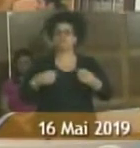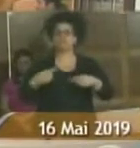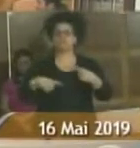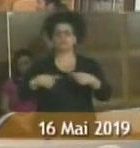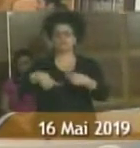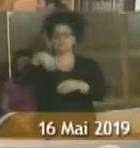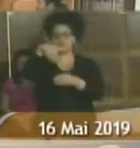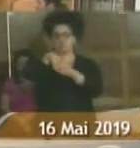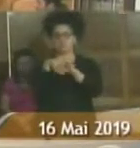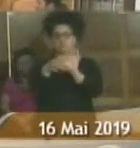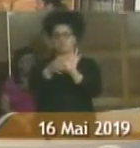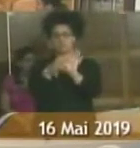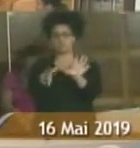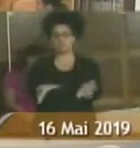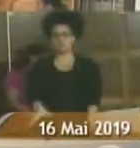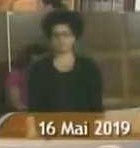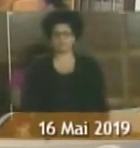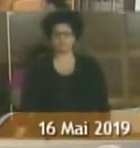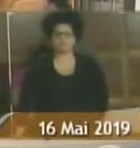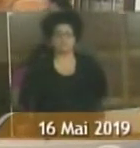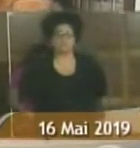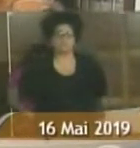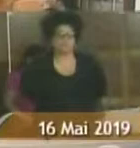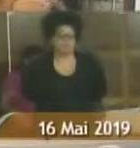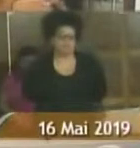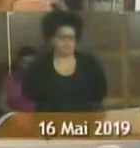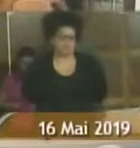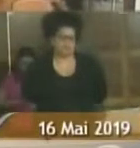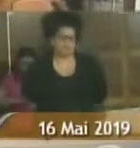Em discussão, não havendo oradores, votação aberta.